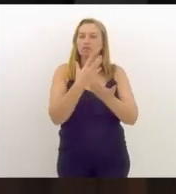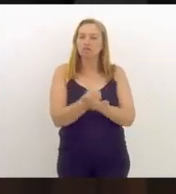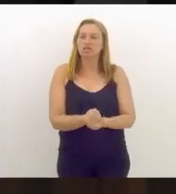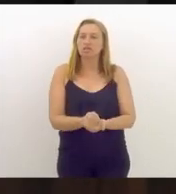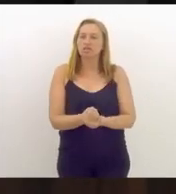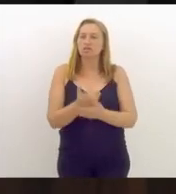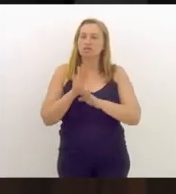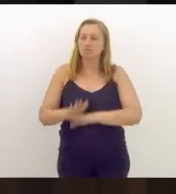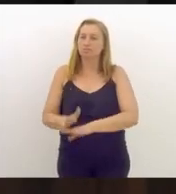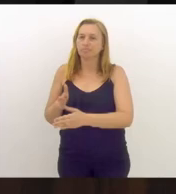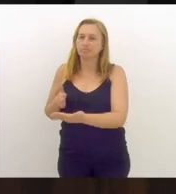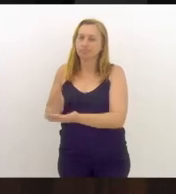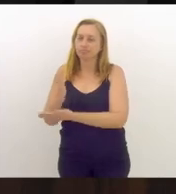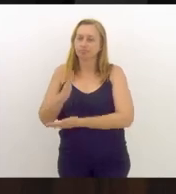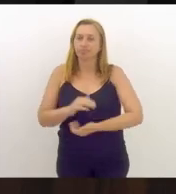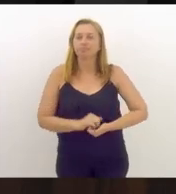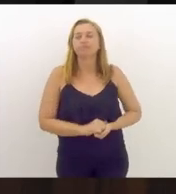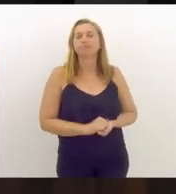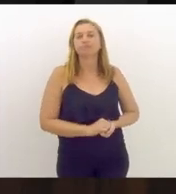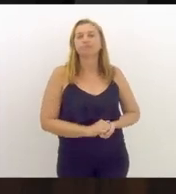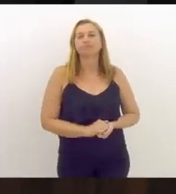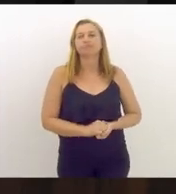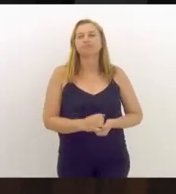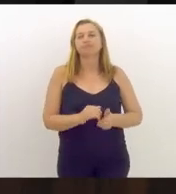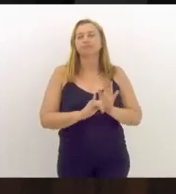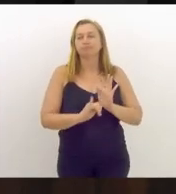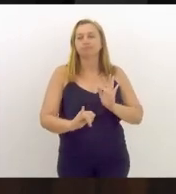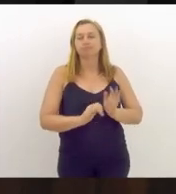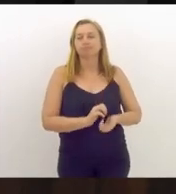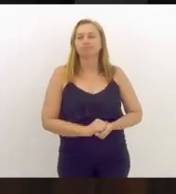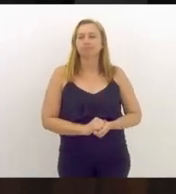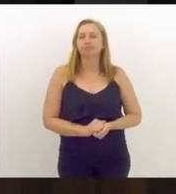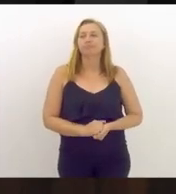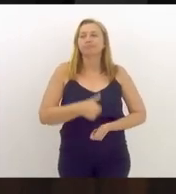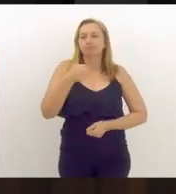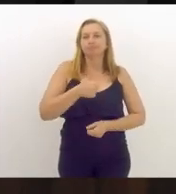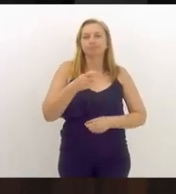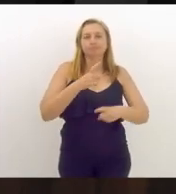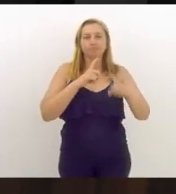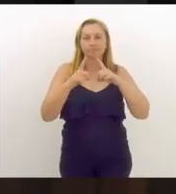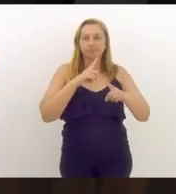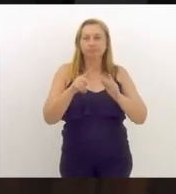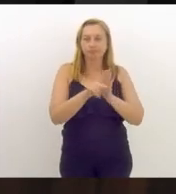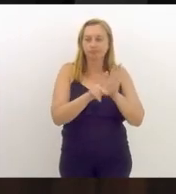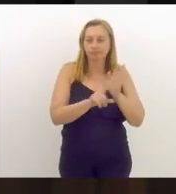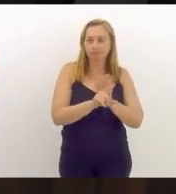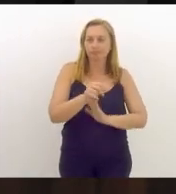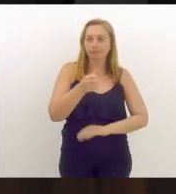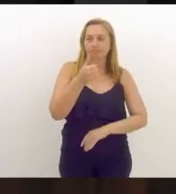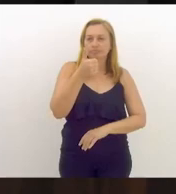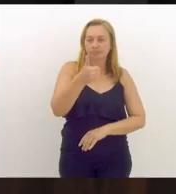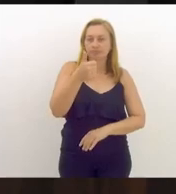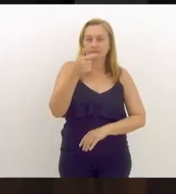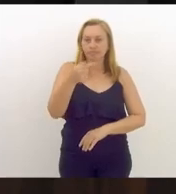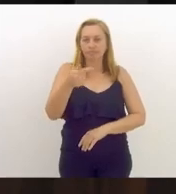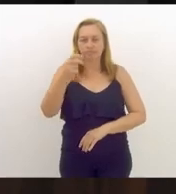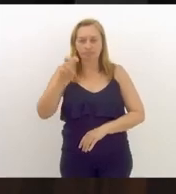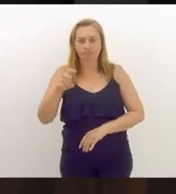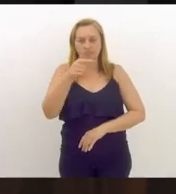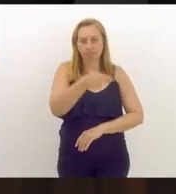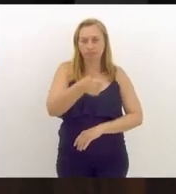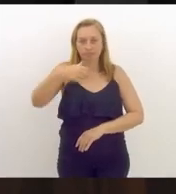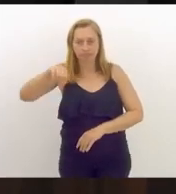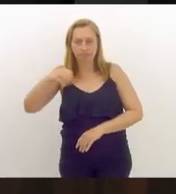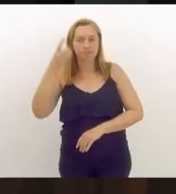aprovam permaneça Como estão aprovado vai autógrafo em primeira discussão projeto de lei 175 de 2019